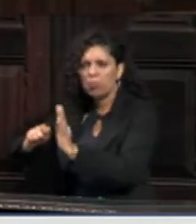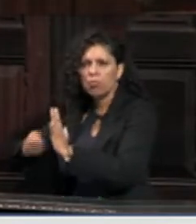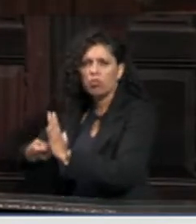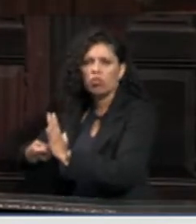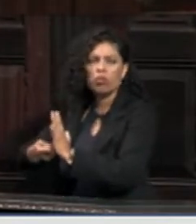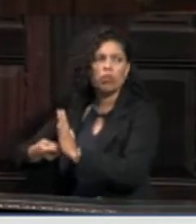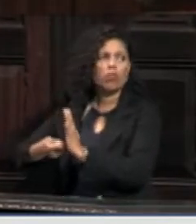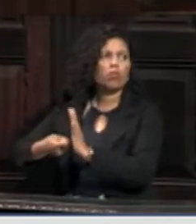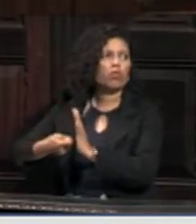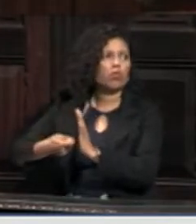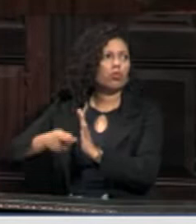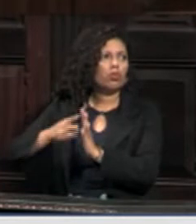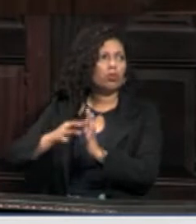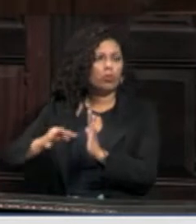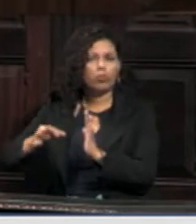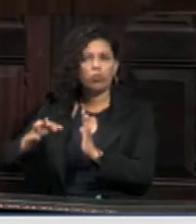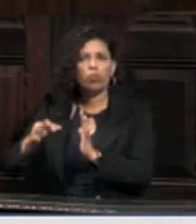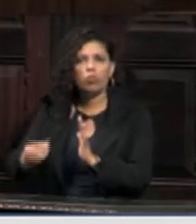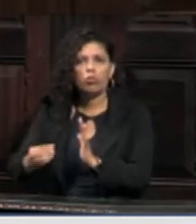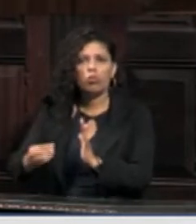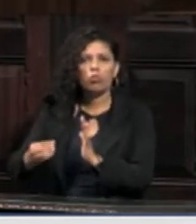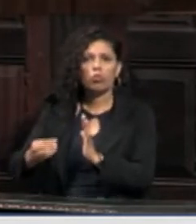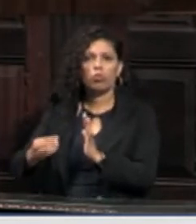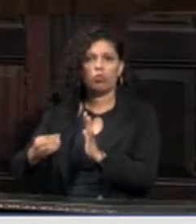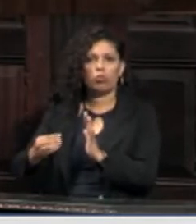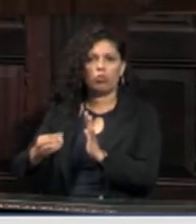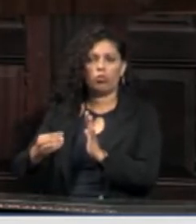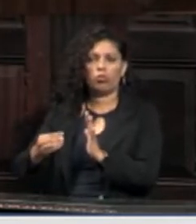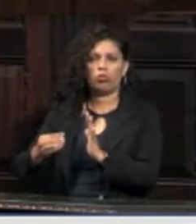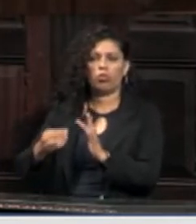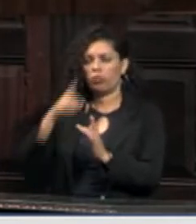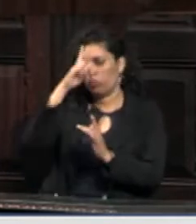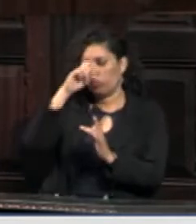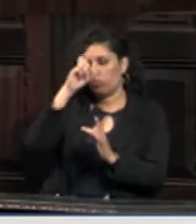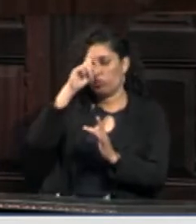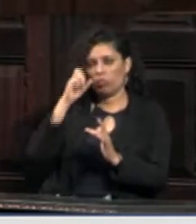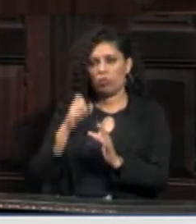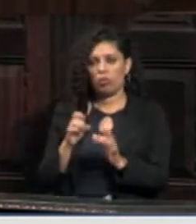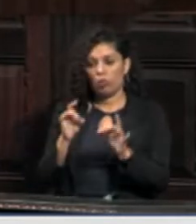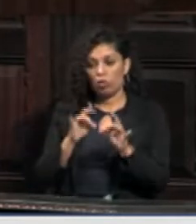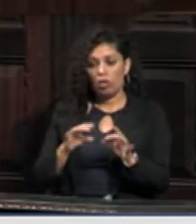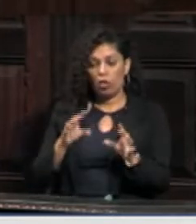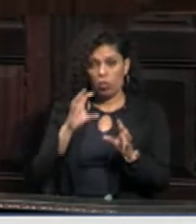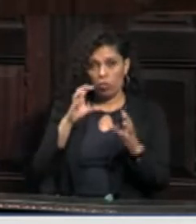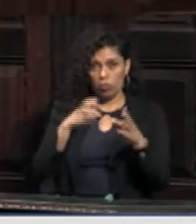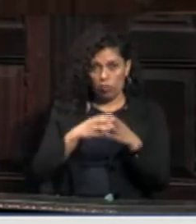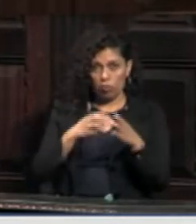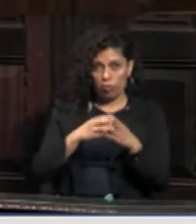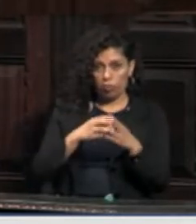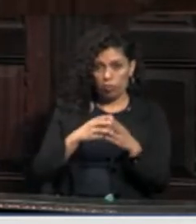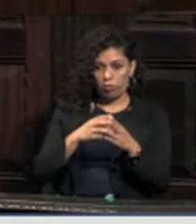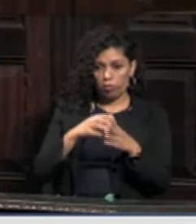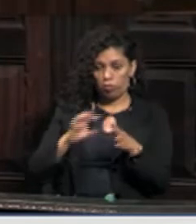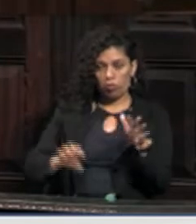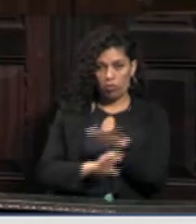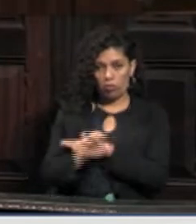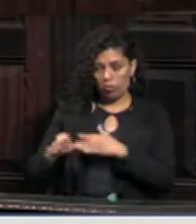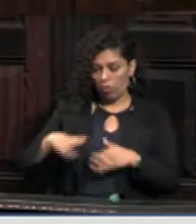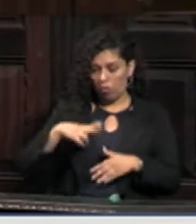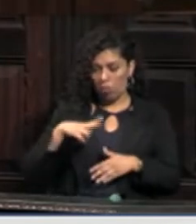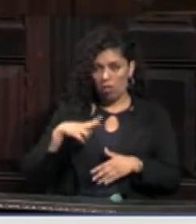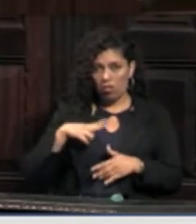elas simplesmente estão abandonando as unidades de saúde, apesar de se dizerem filantrópicas,